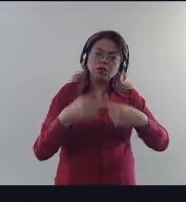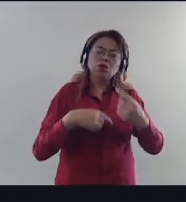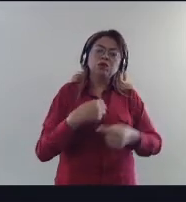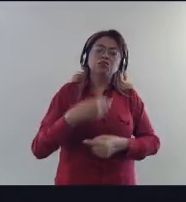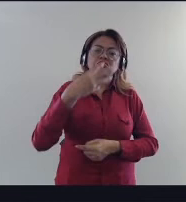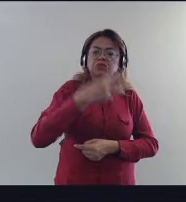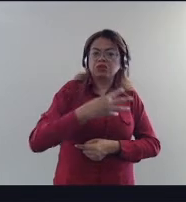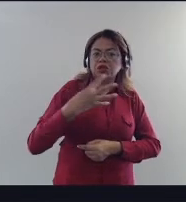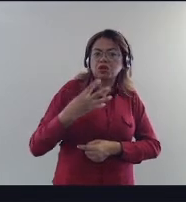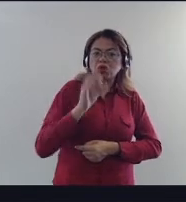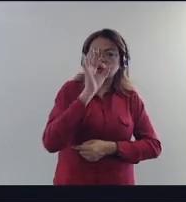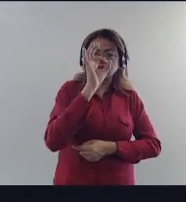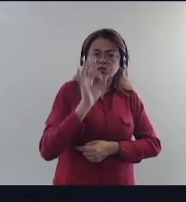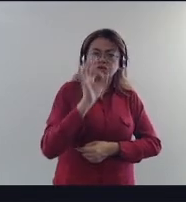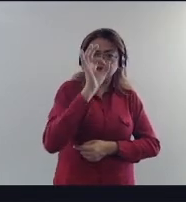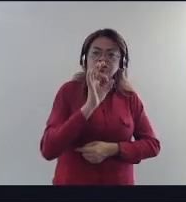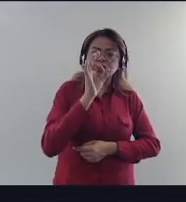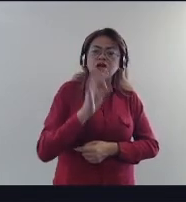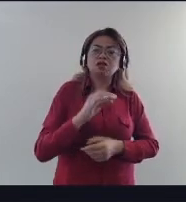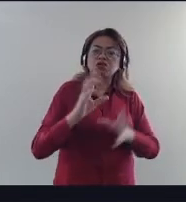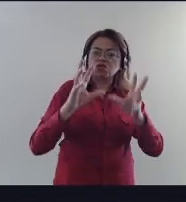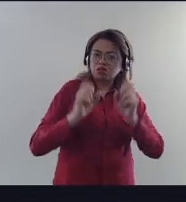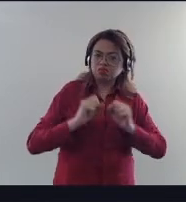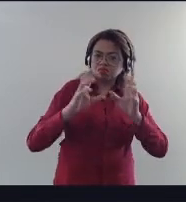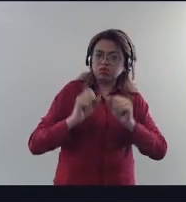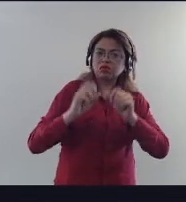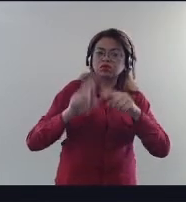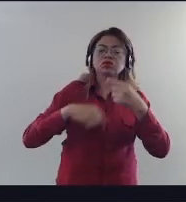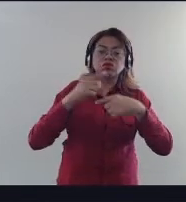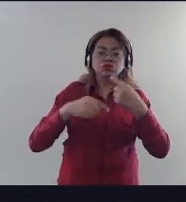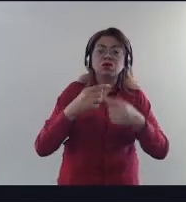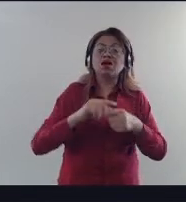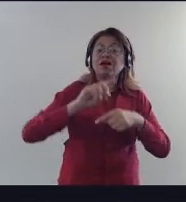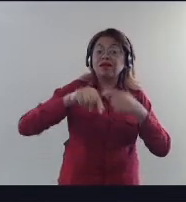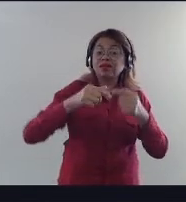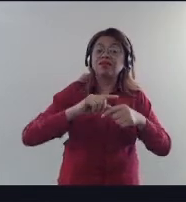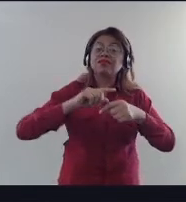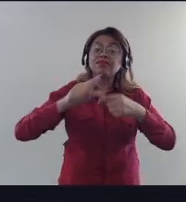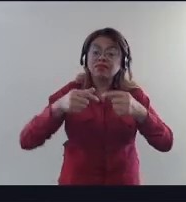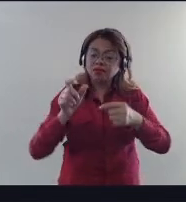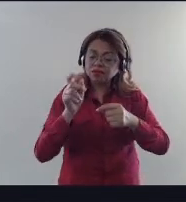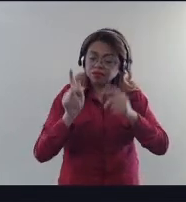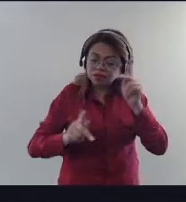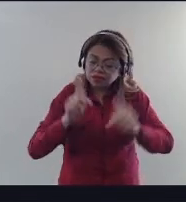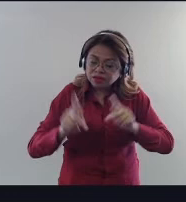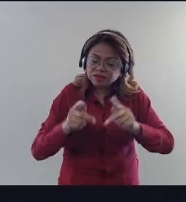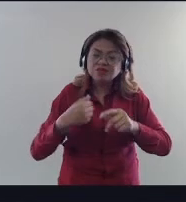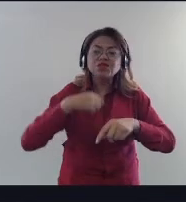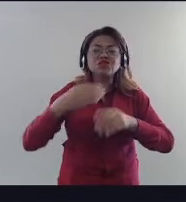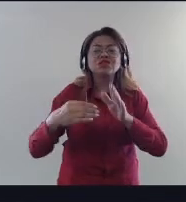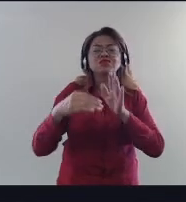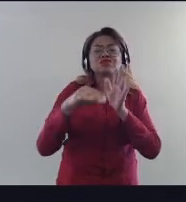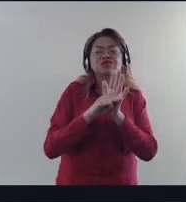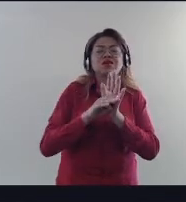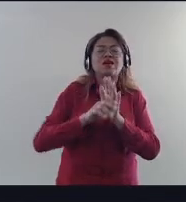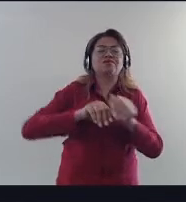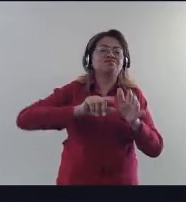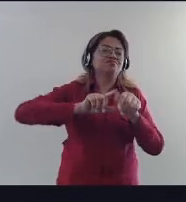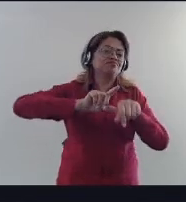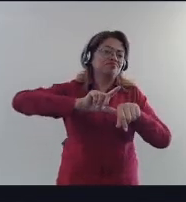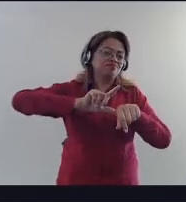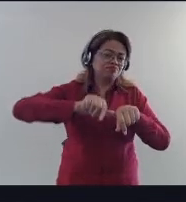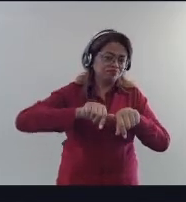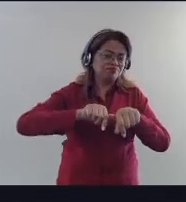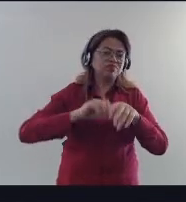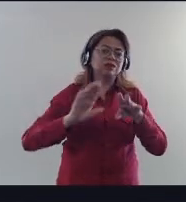Então você tem os retardatários e os adotantes não imediatos. Isso acaba gerando alguns problemas. Essas